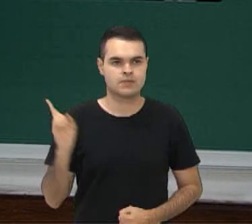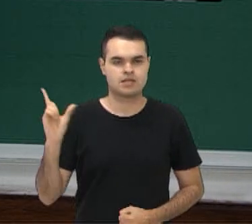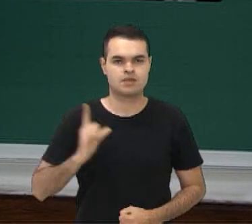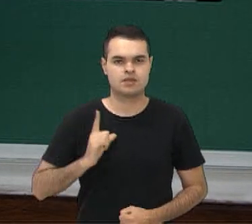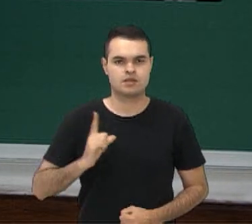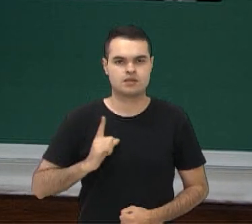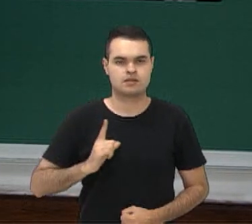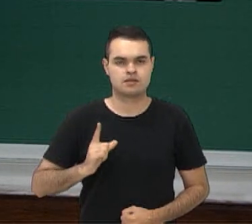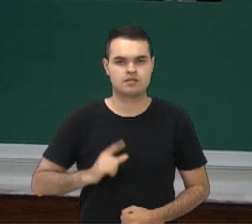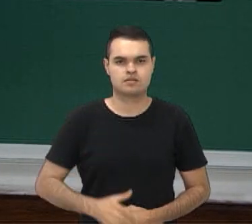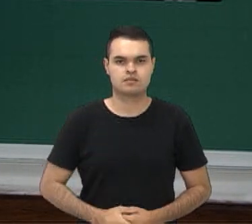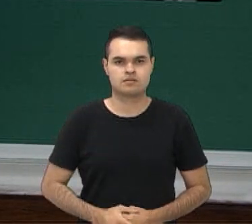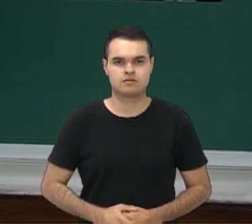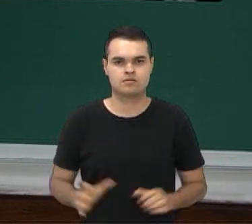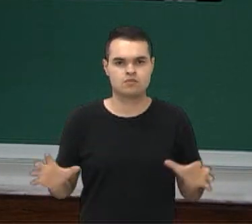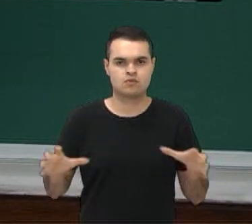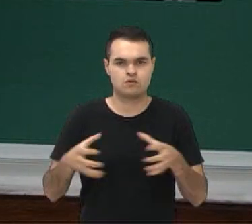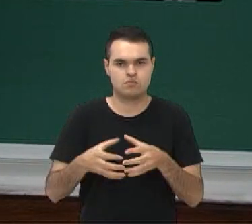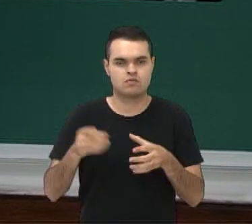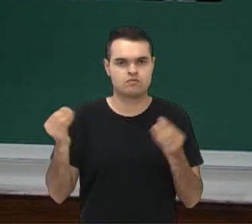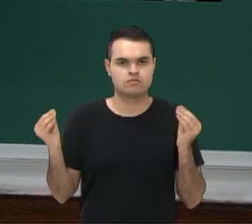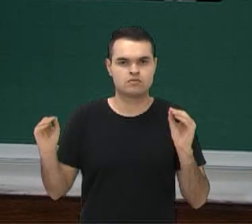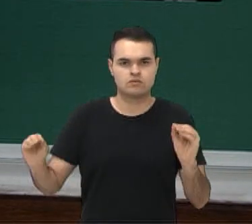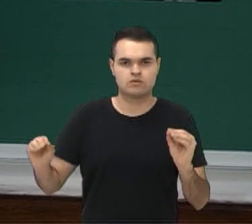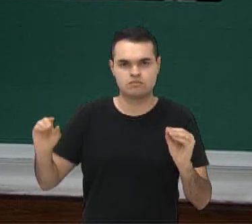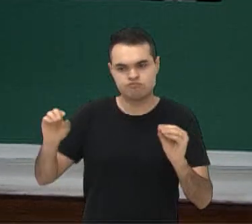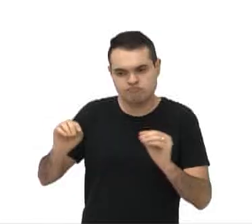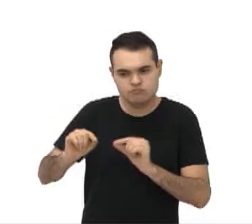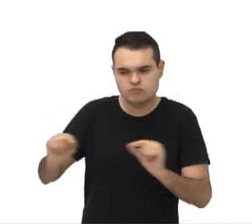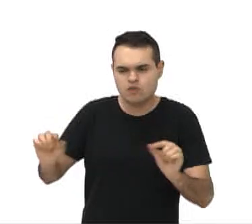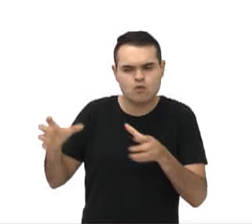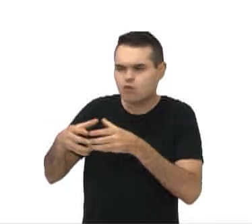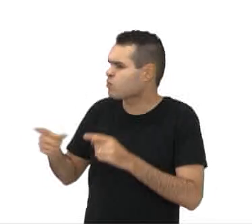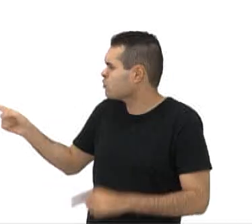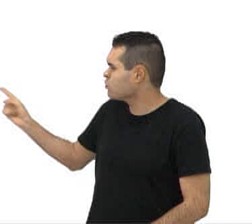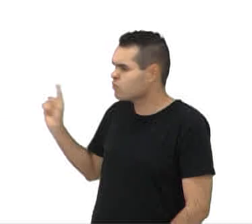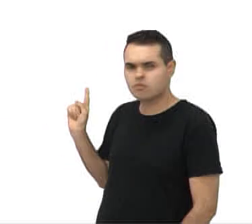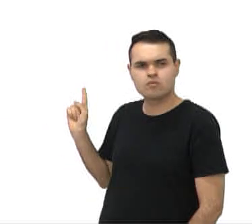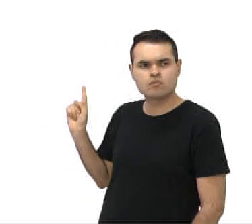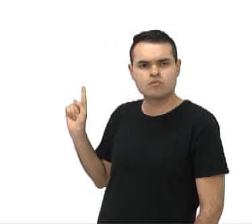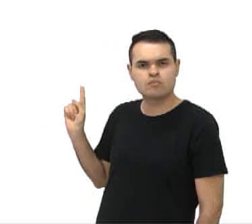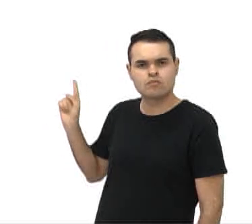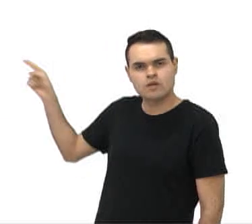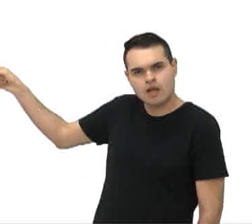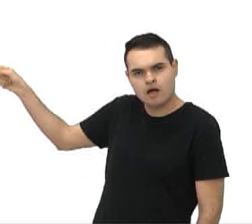tenho um grupo aqui que vocês vão colocar ali nos comentários que grupo que é esse que está ali